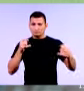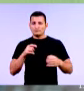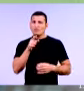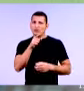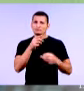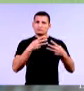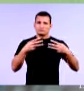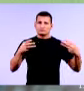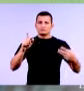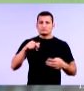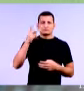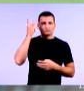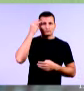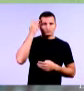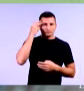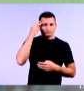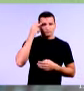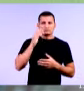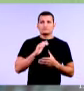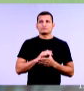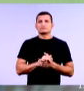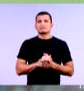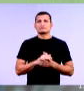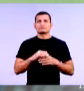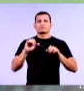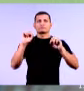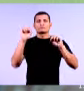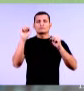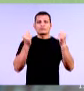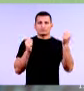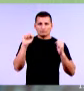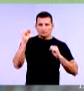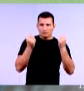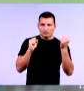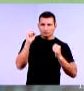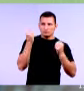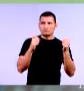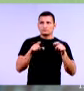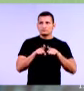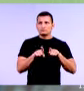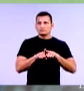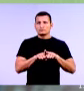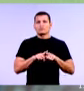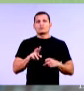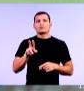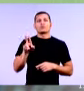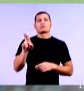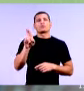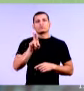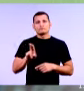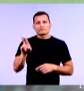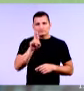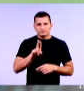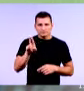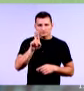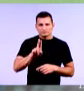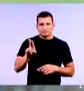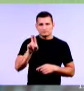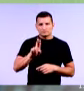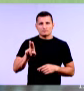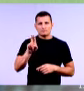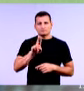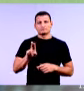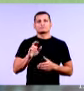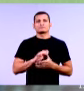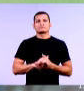comuns nos complexos industriais e centros universitários. Então, nós podemos ver pela figura que eu tenho aqui